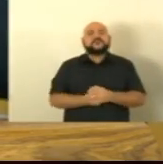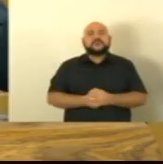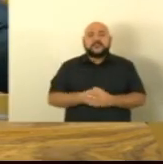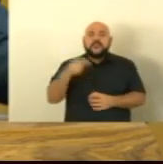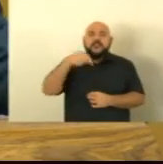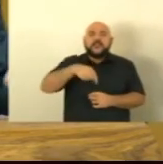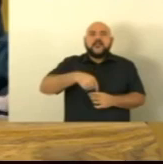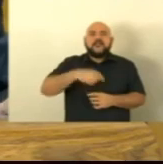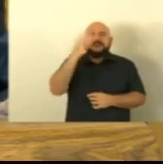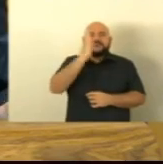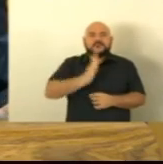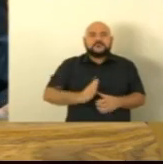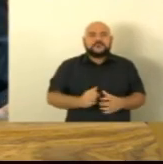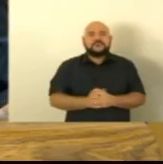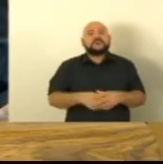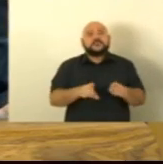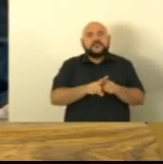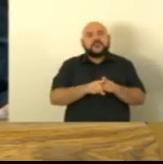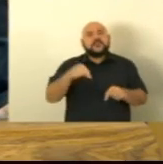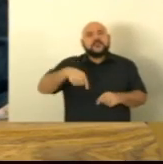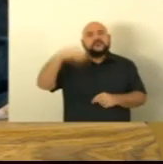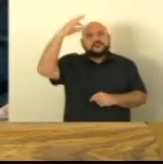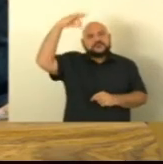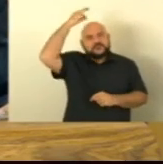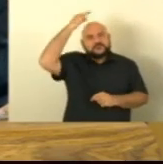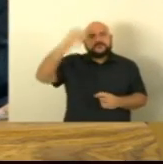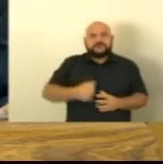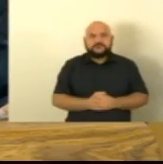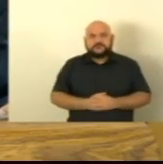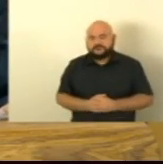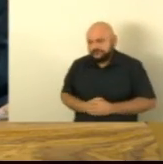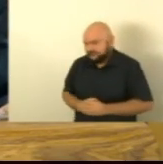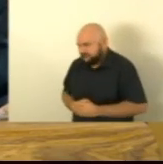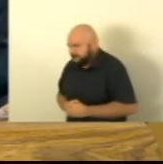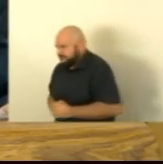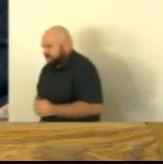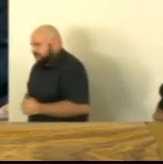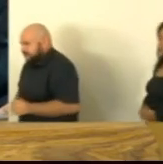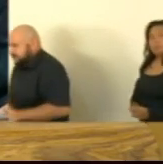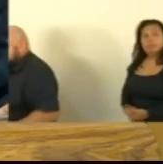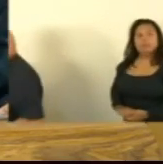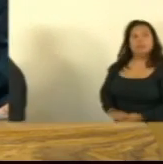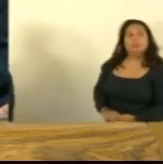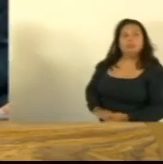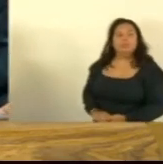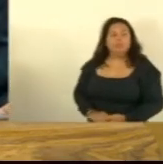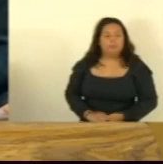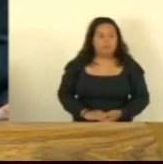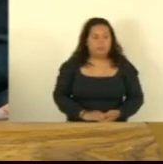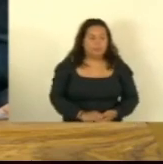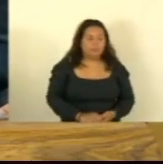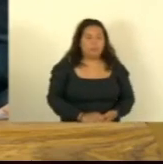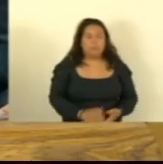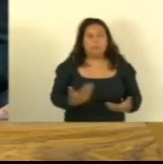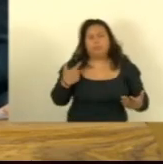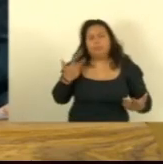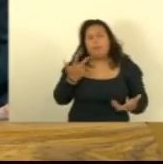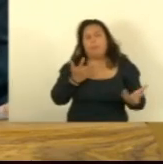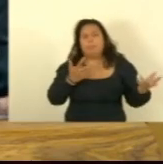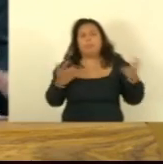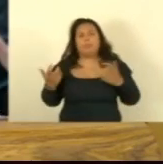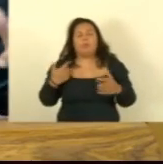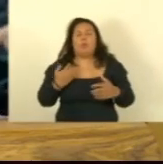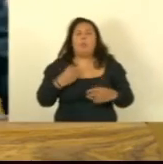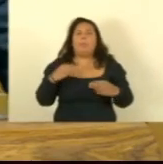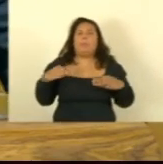do nosso país, e é claro também aqui do nosso Estado, eu ouvi um ministro do atual governo